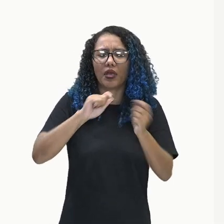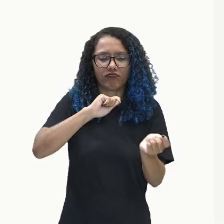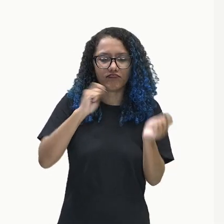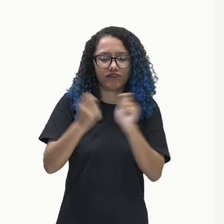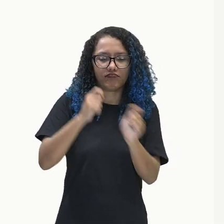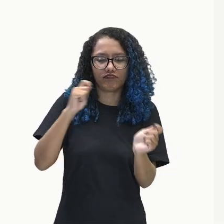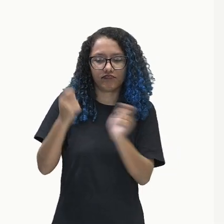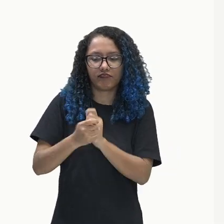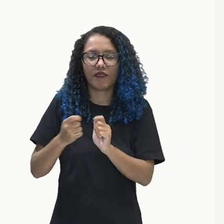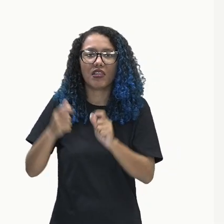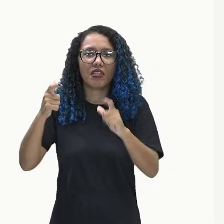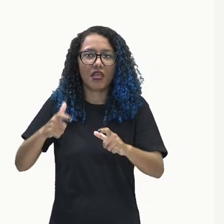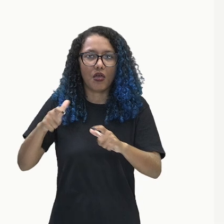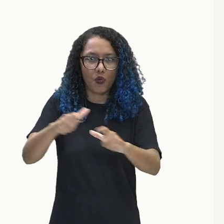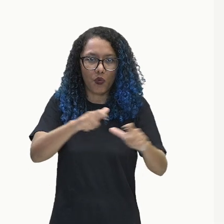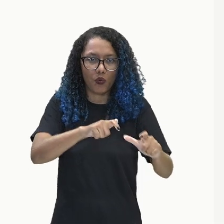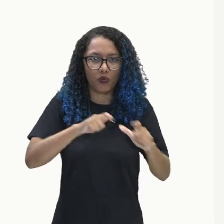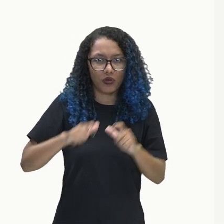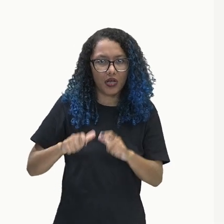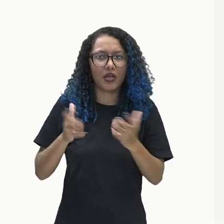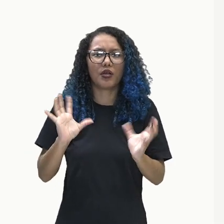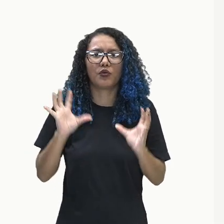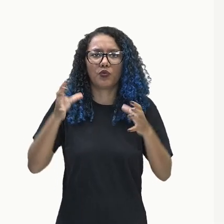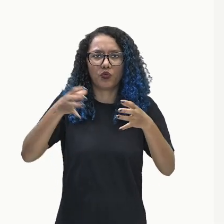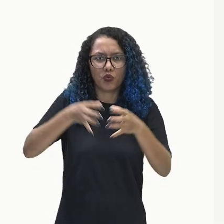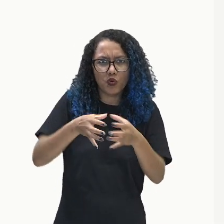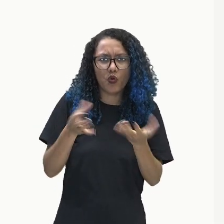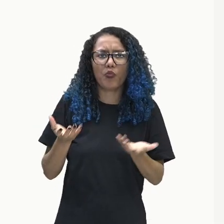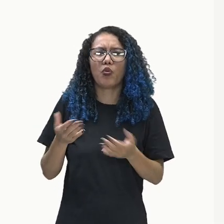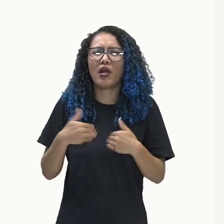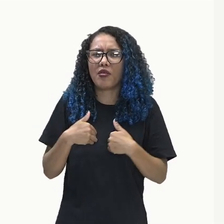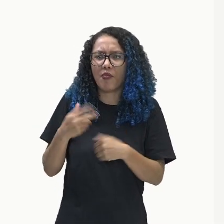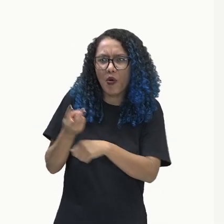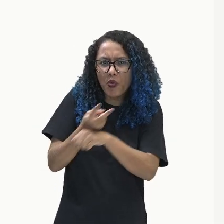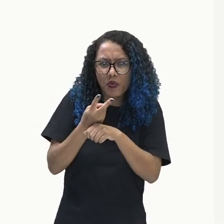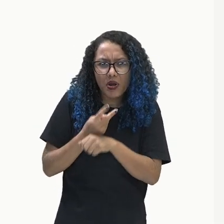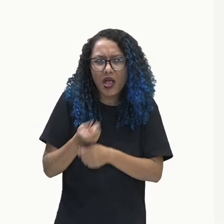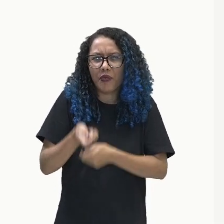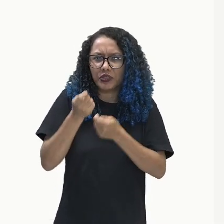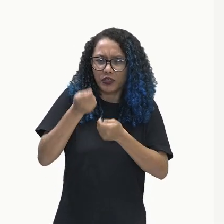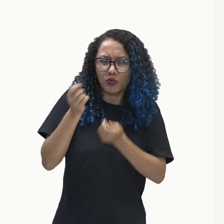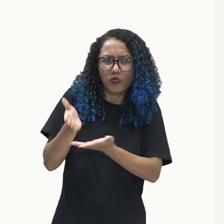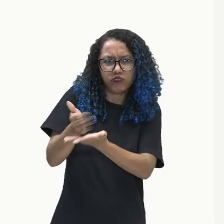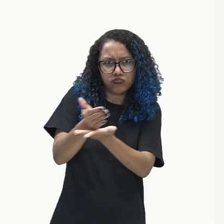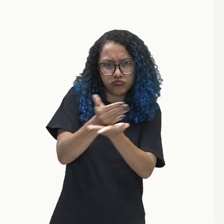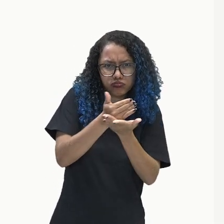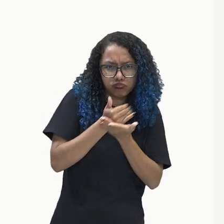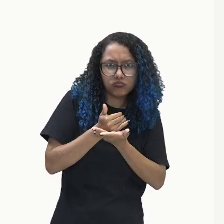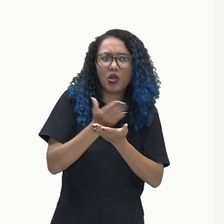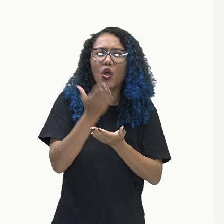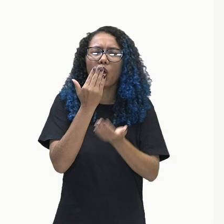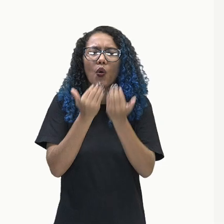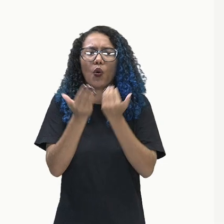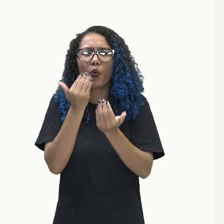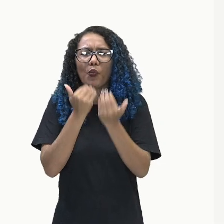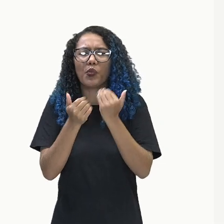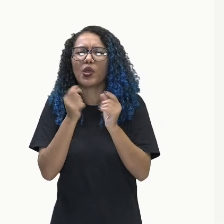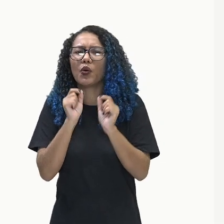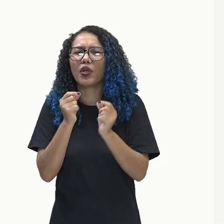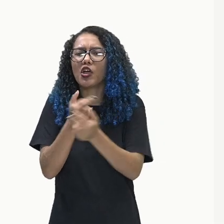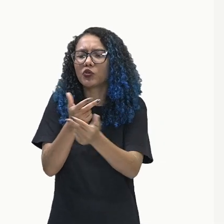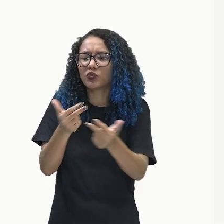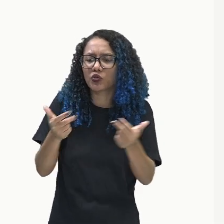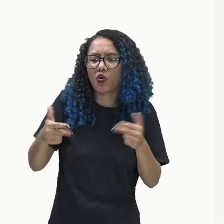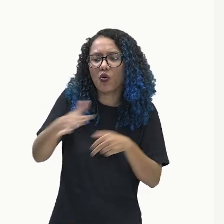Esses grupos eram caçadores, pescadores e coletores, alimentando-se daquilo que estava disponível